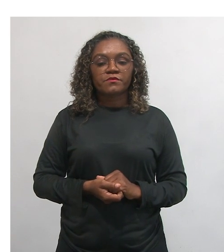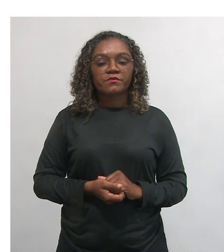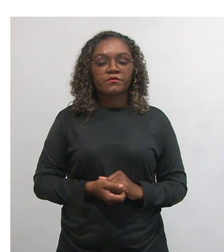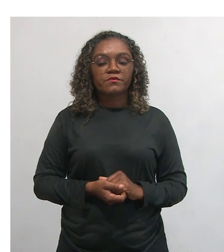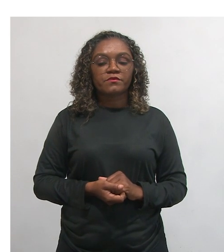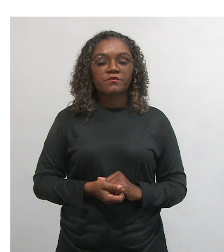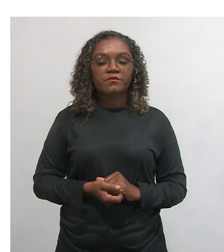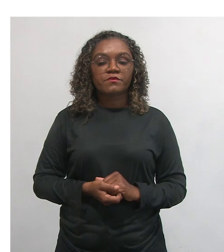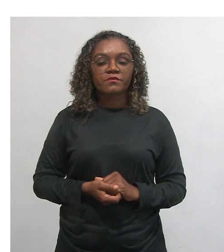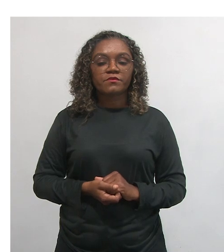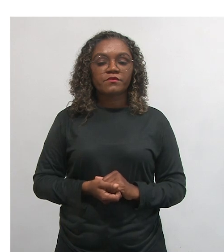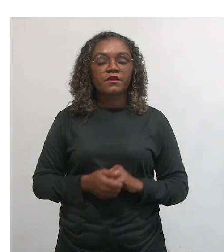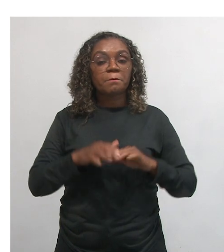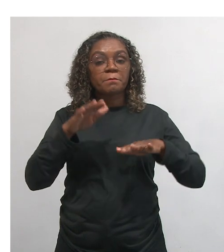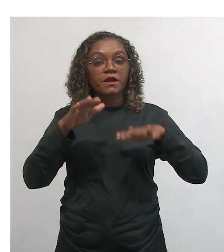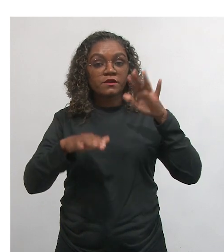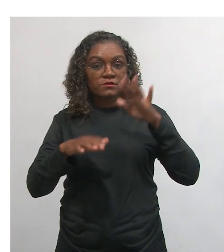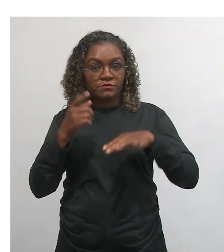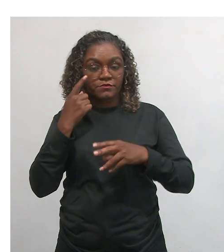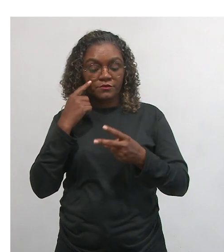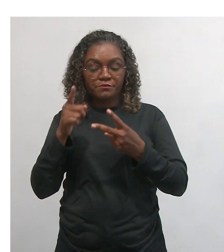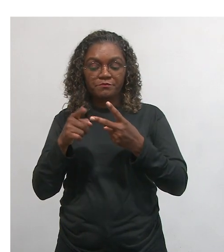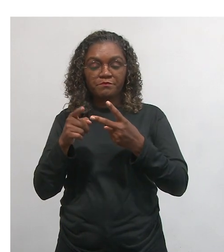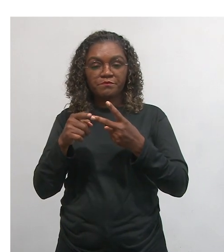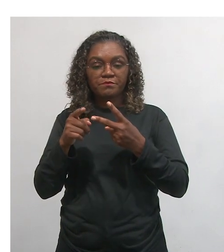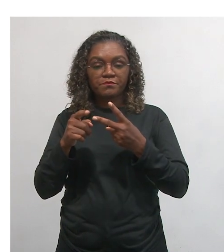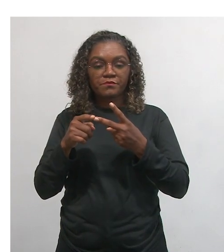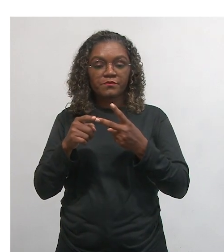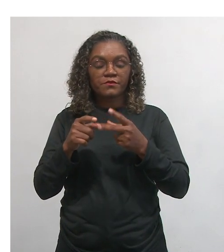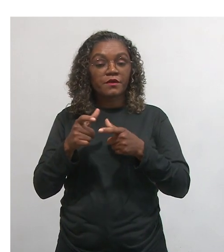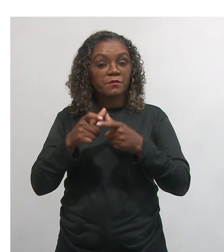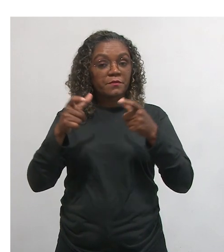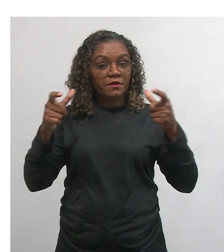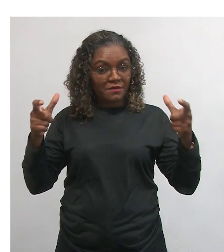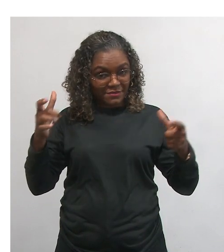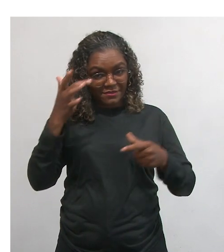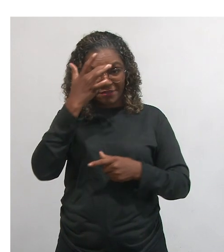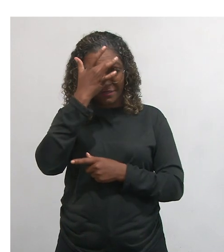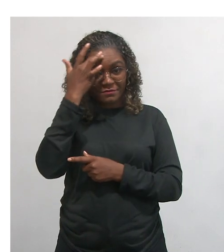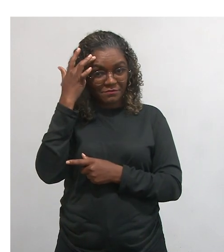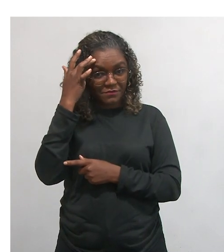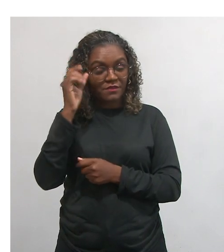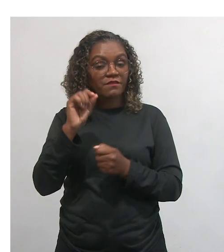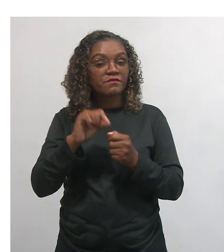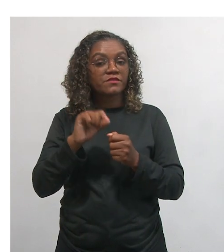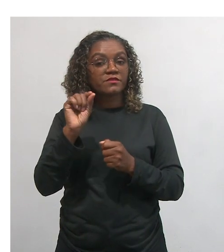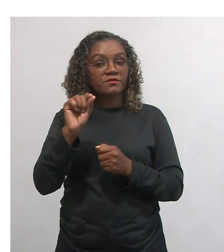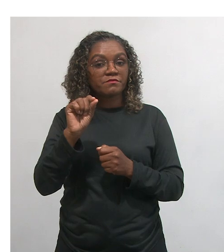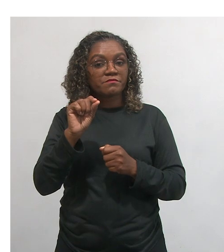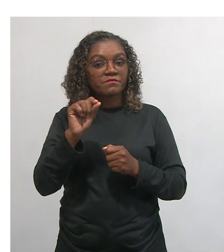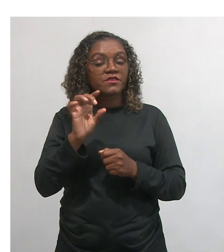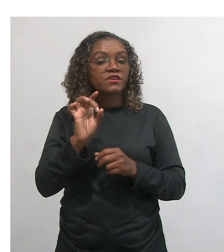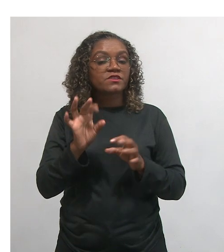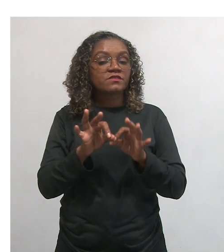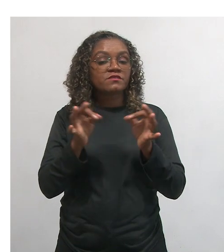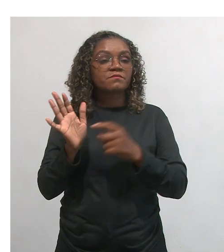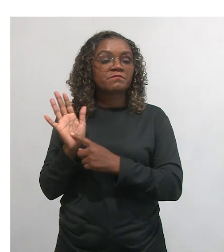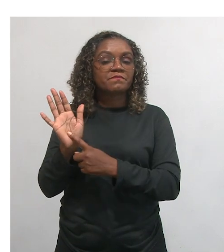Opa, aparência. A aparência, a maioria das